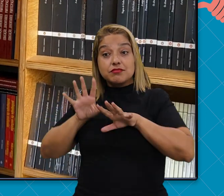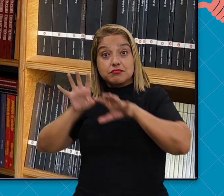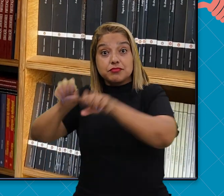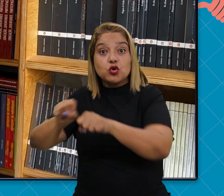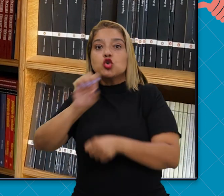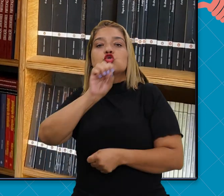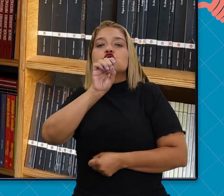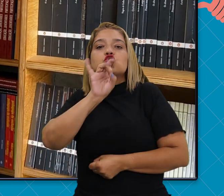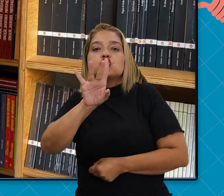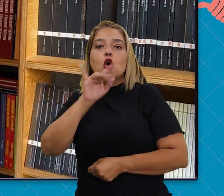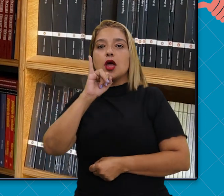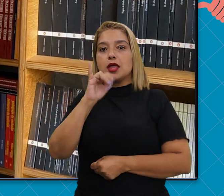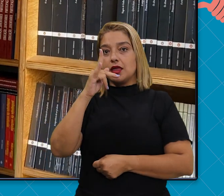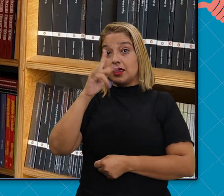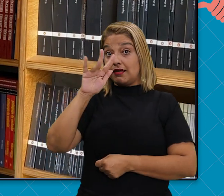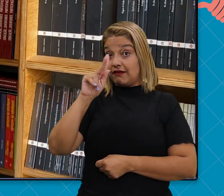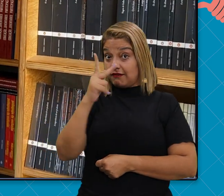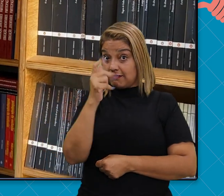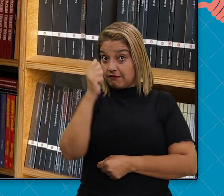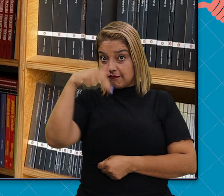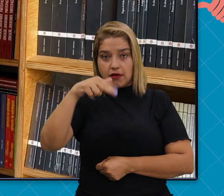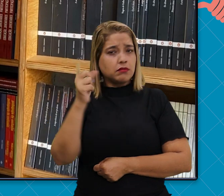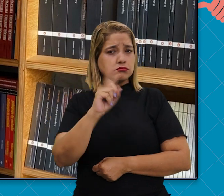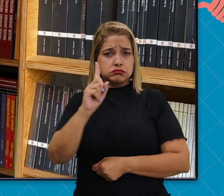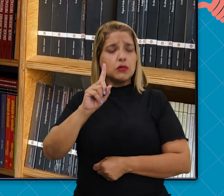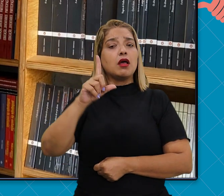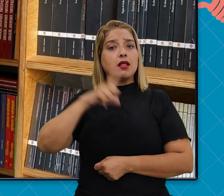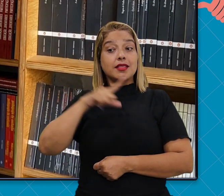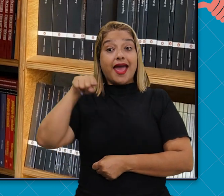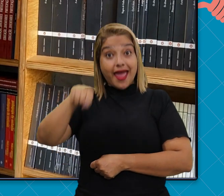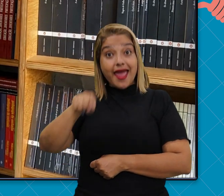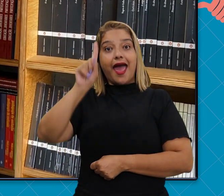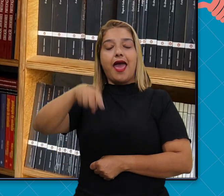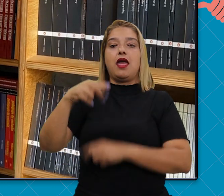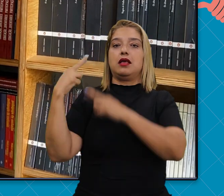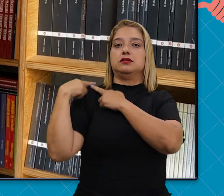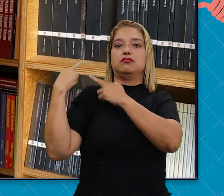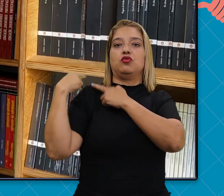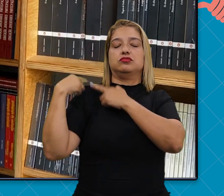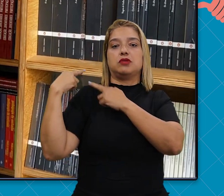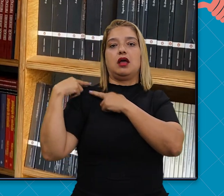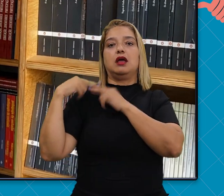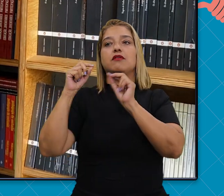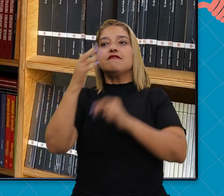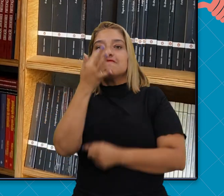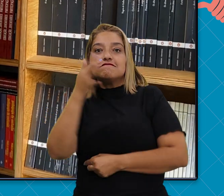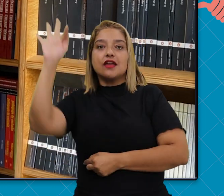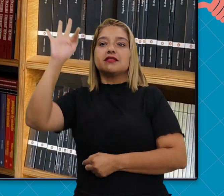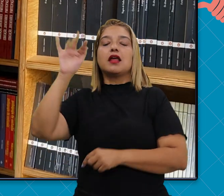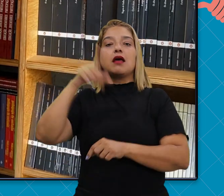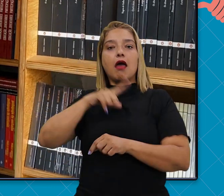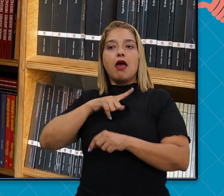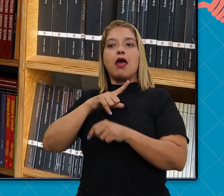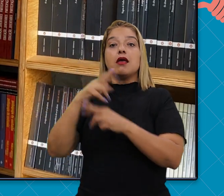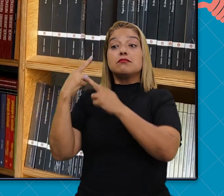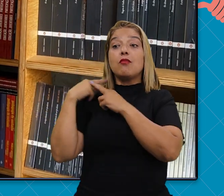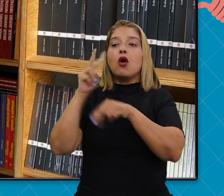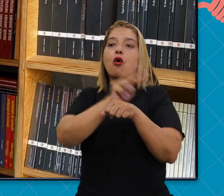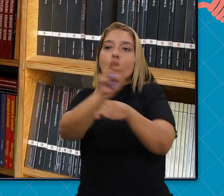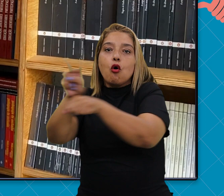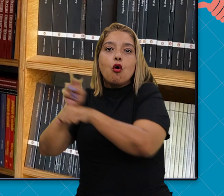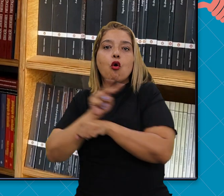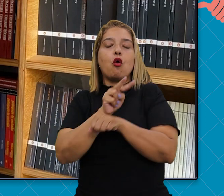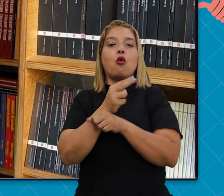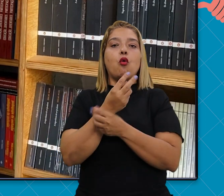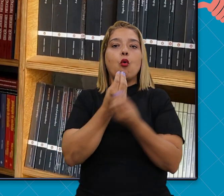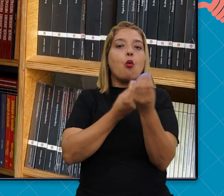Patrimônio Histórico e Artístico Nacional, o IPHAN, que é o organismo, que é o órgão do governo federal responsável por